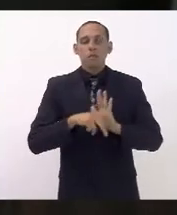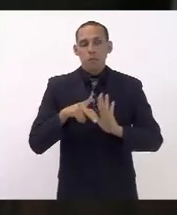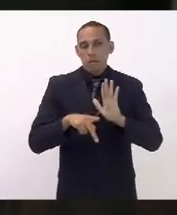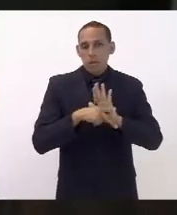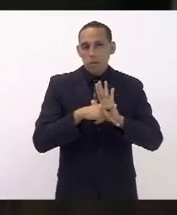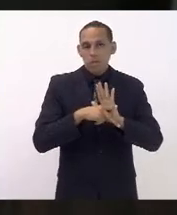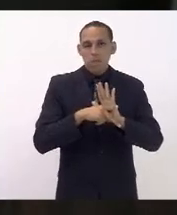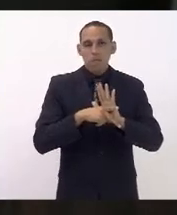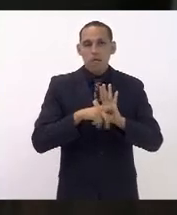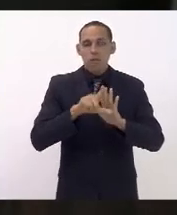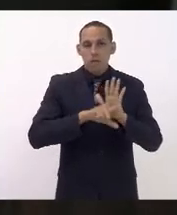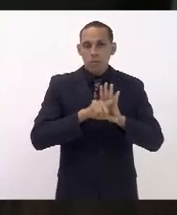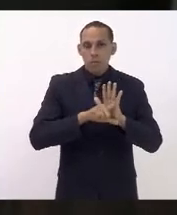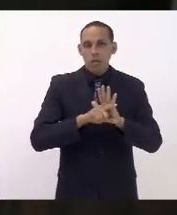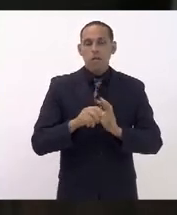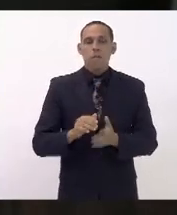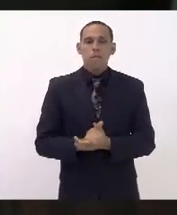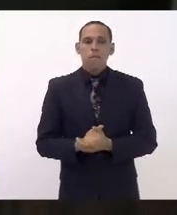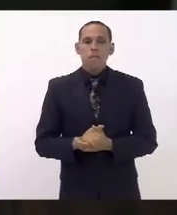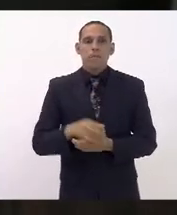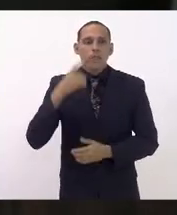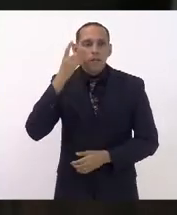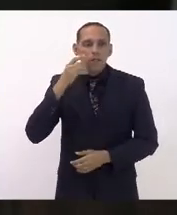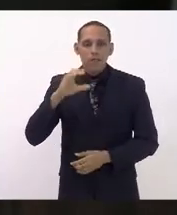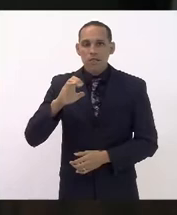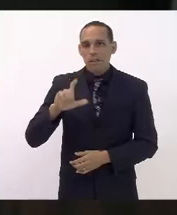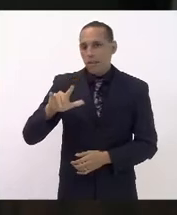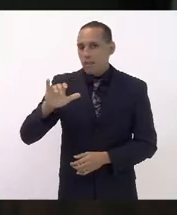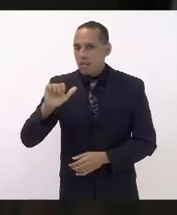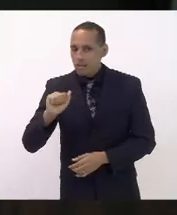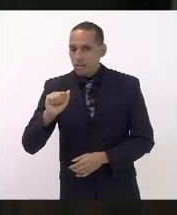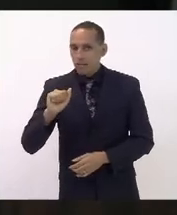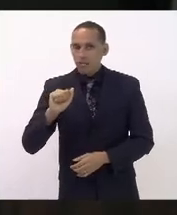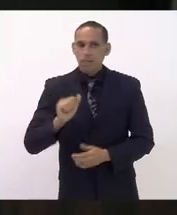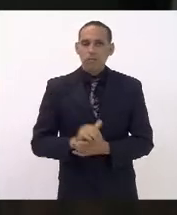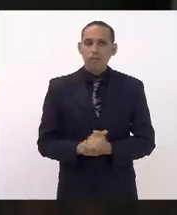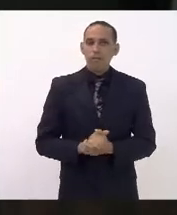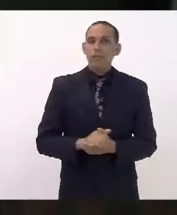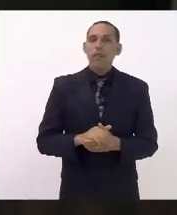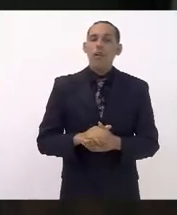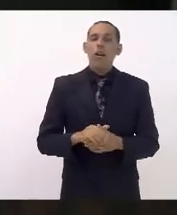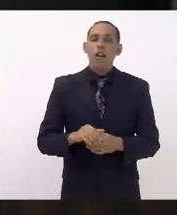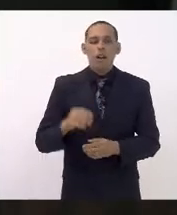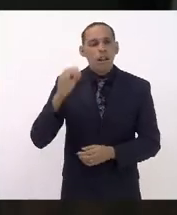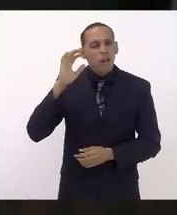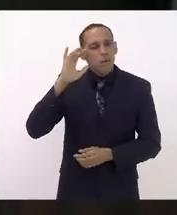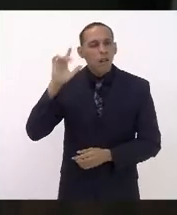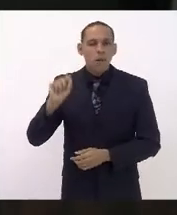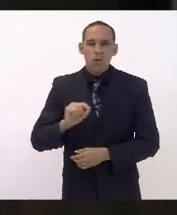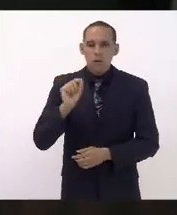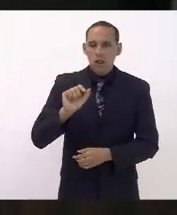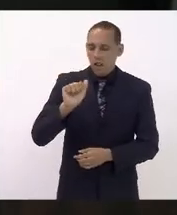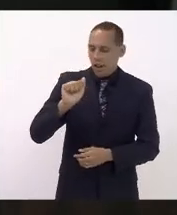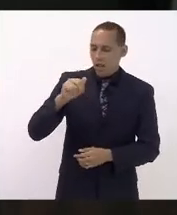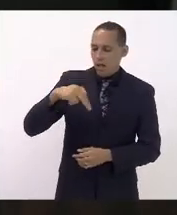de 21, de autoria da deputada Célia Jordão, que considera título de utilidade pública Associação Angra e Ilha